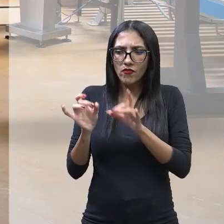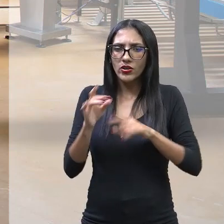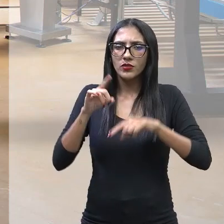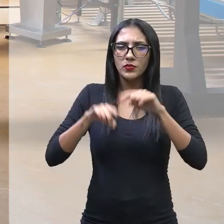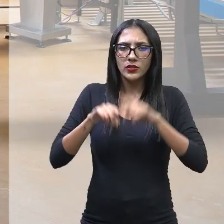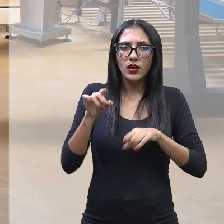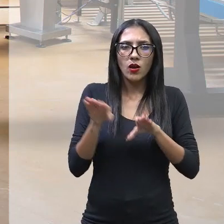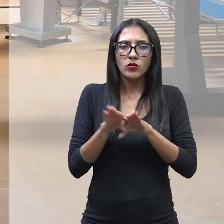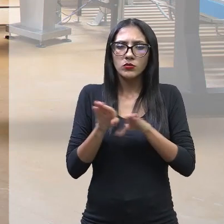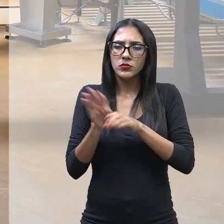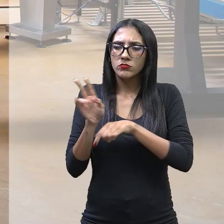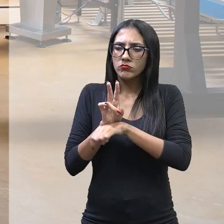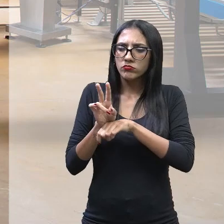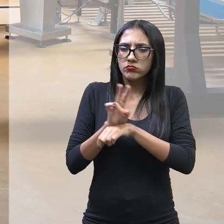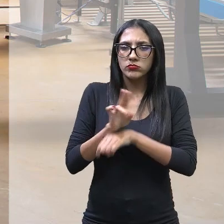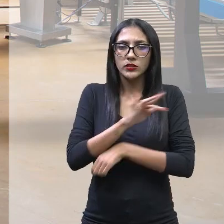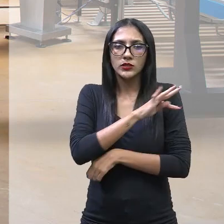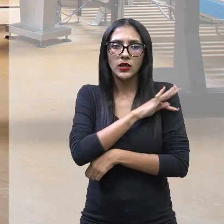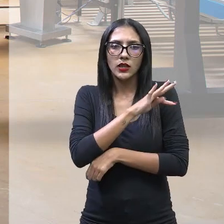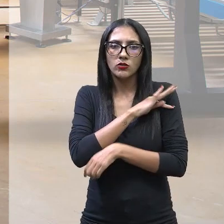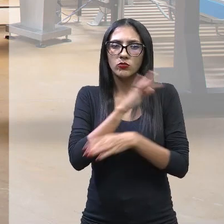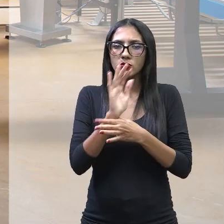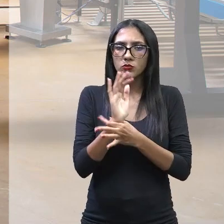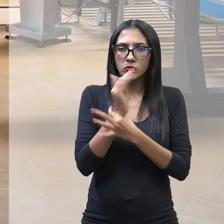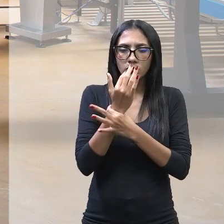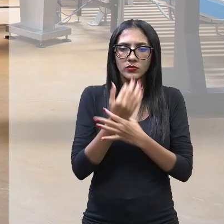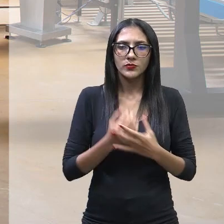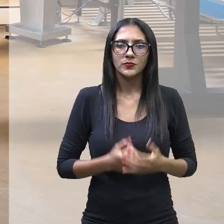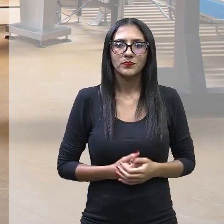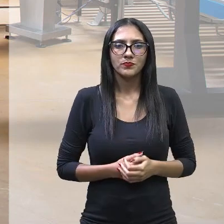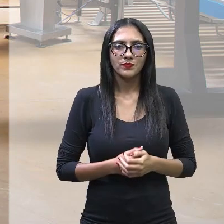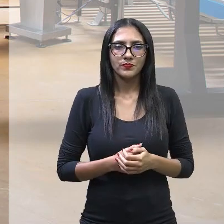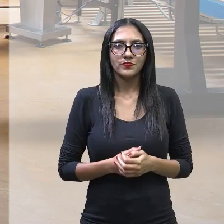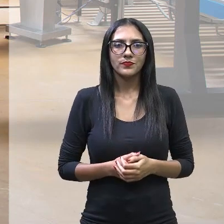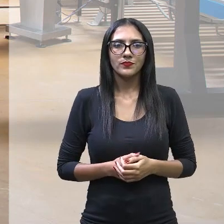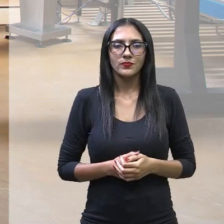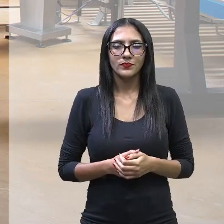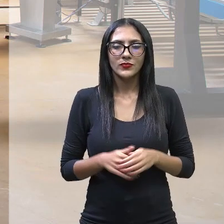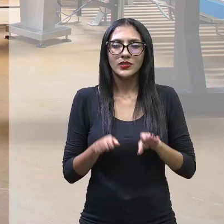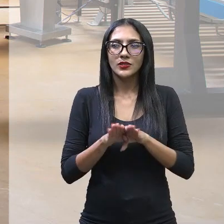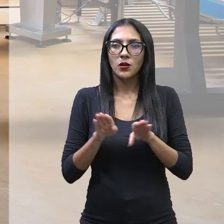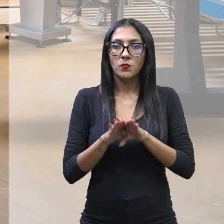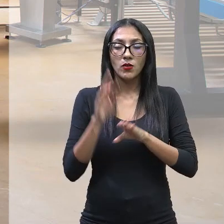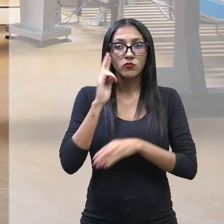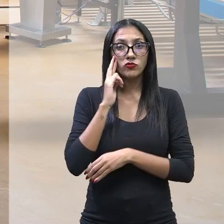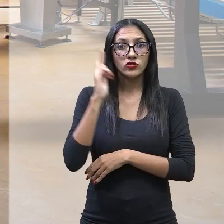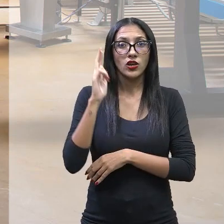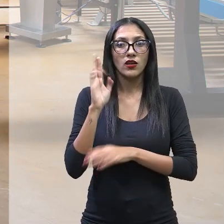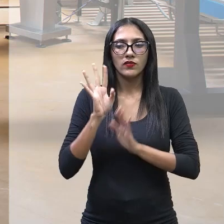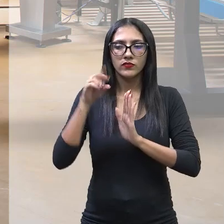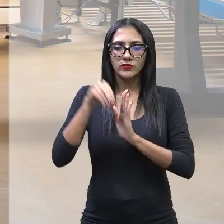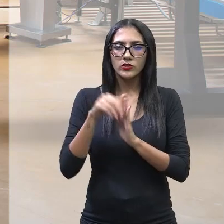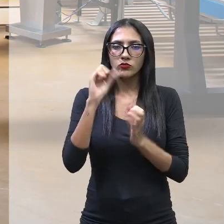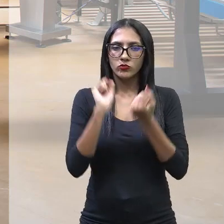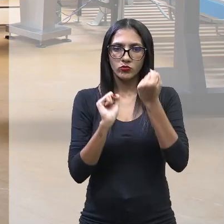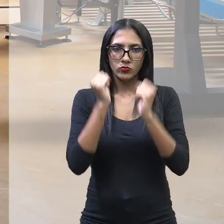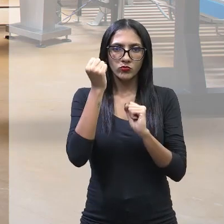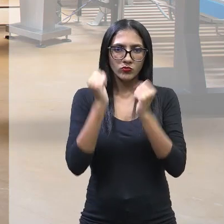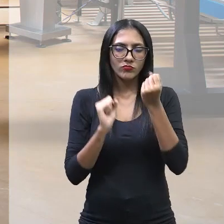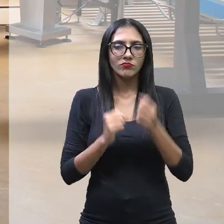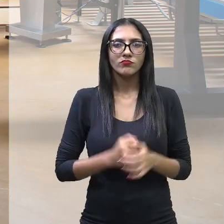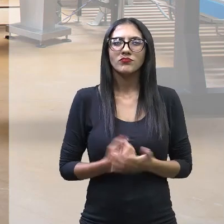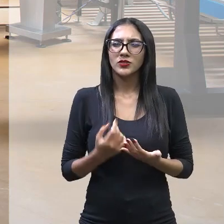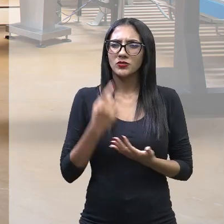supervisor de segurança do trabalho e ainda tem até o diretor industrial. Percebam quantas pessoas estão envolvidas, né,